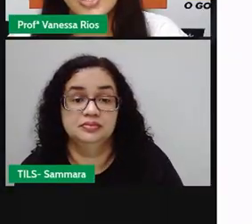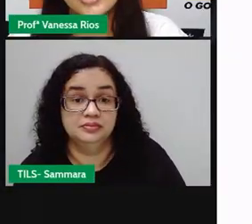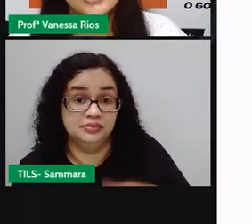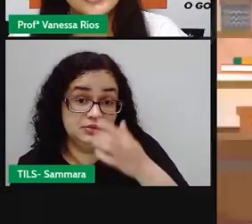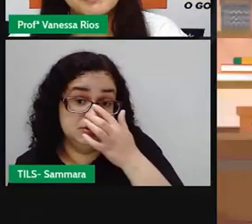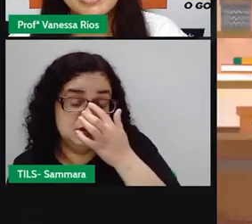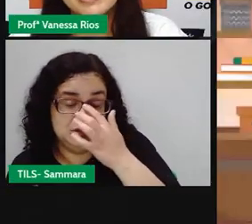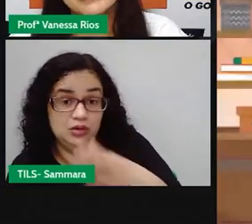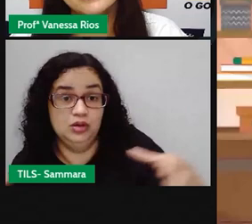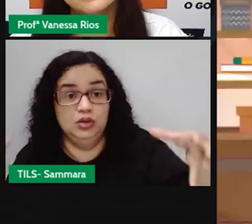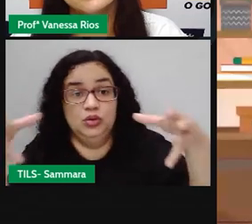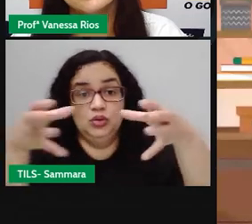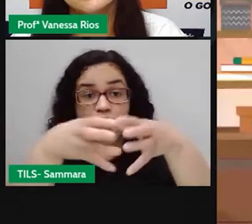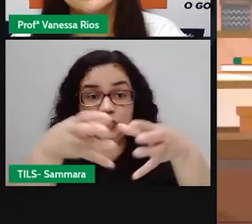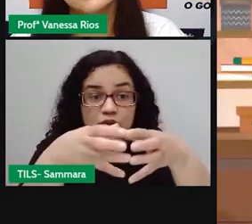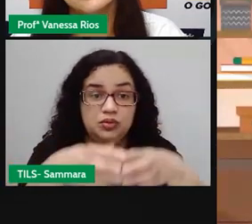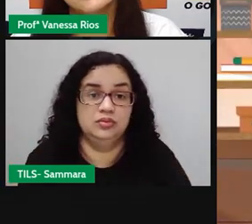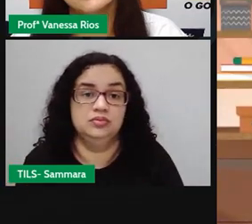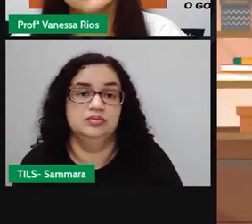Olha só, turma.